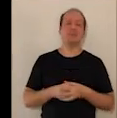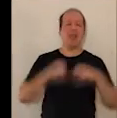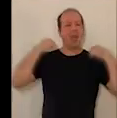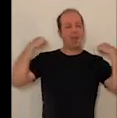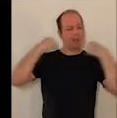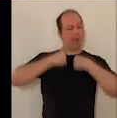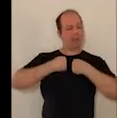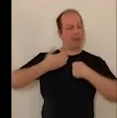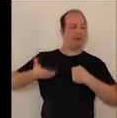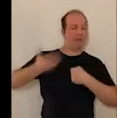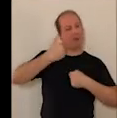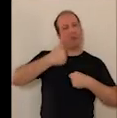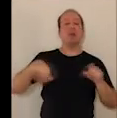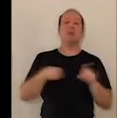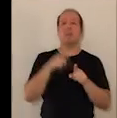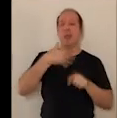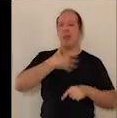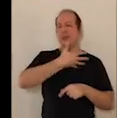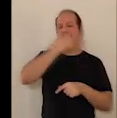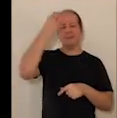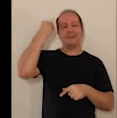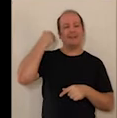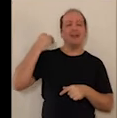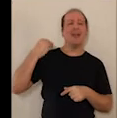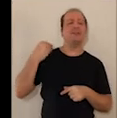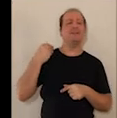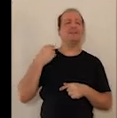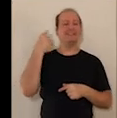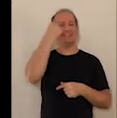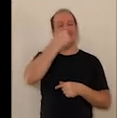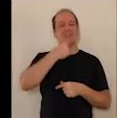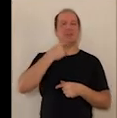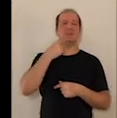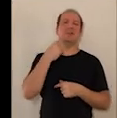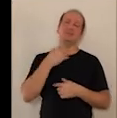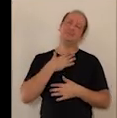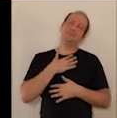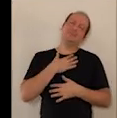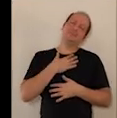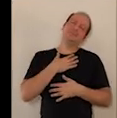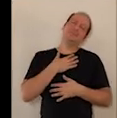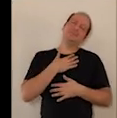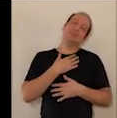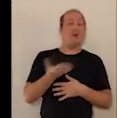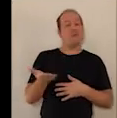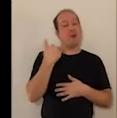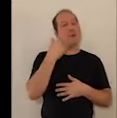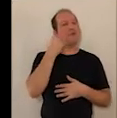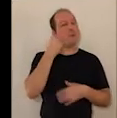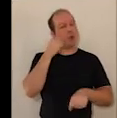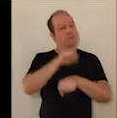capa e não se esqueça de pôr no rosto uma expressão amável. Vamos, Volpone nos